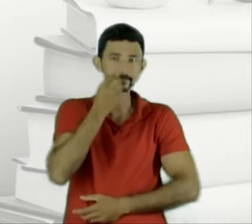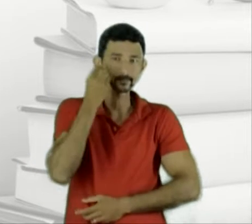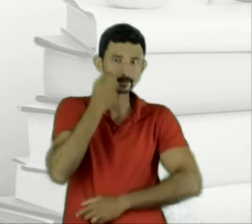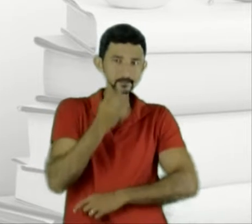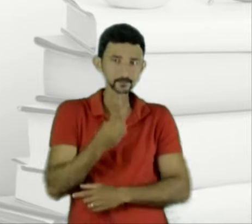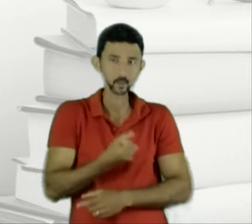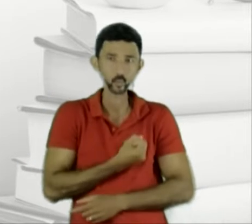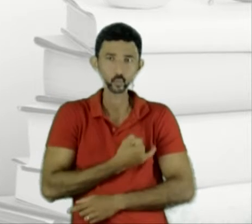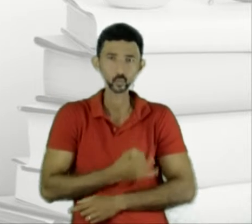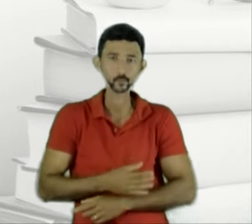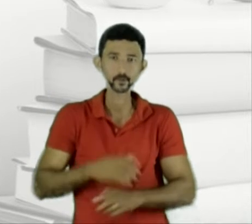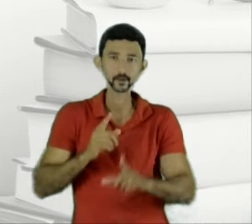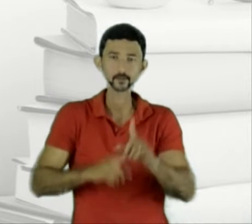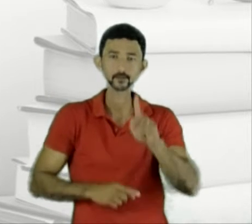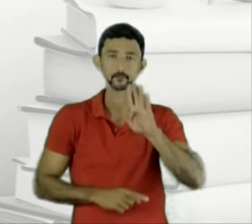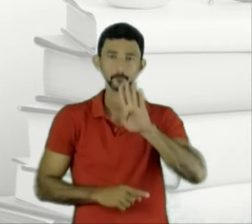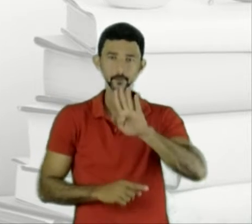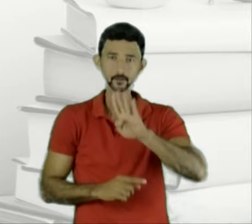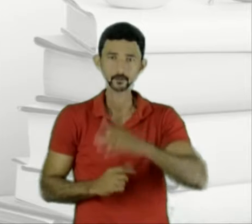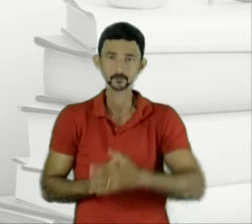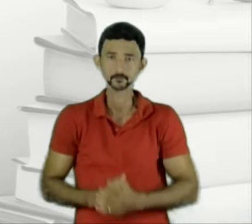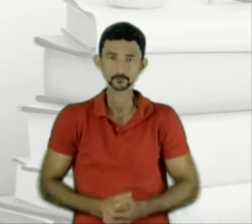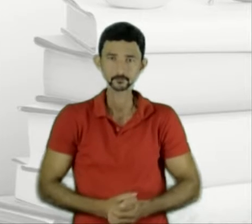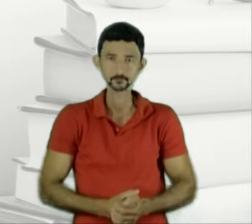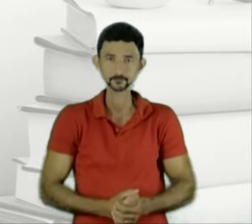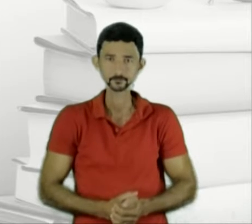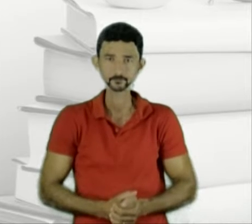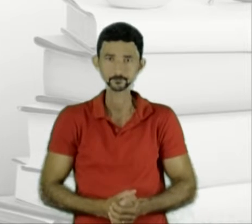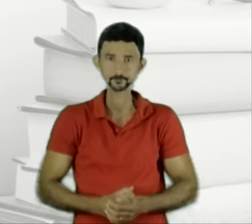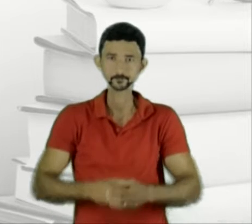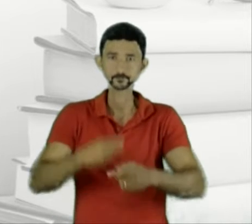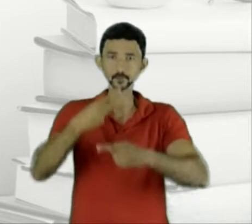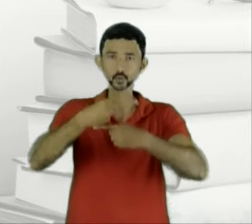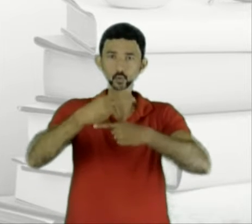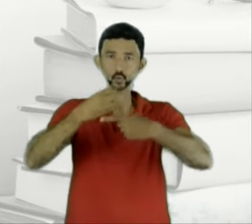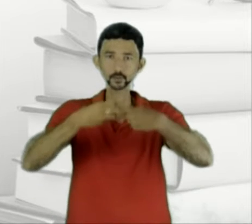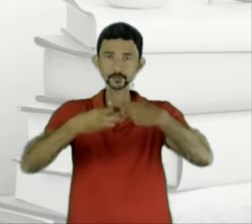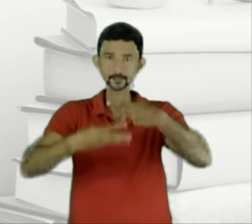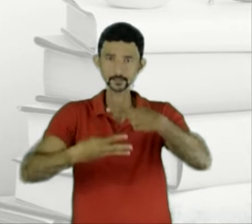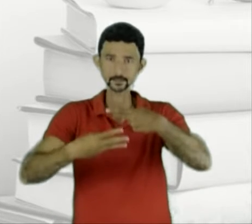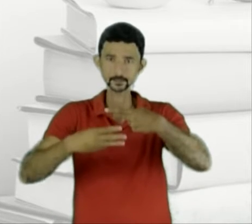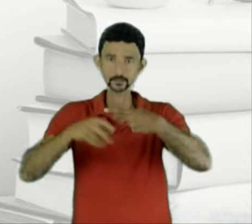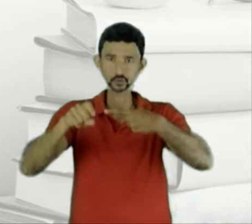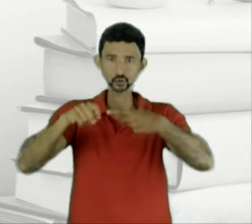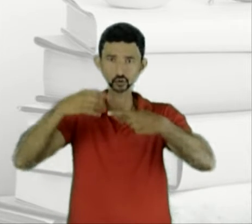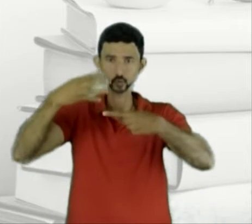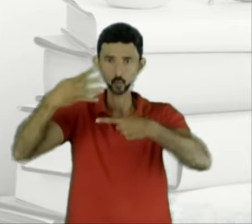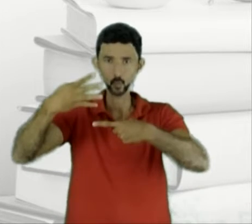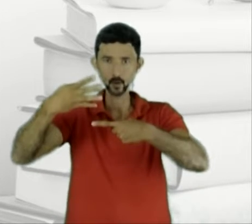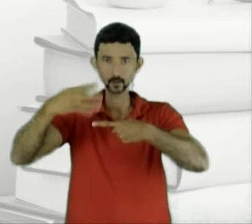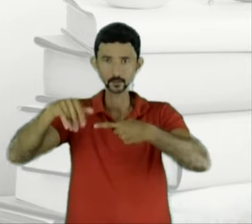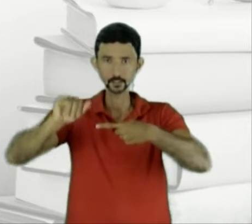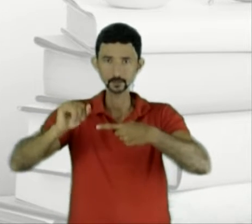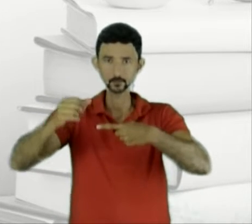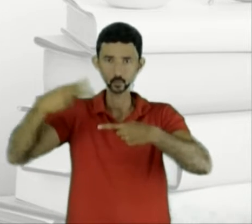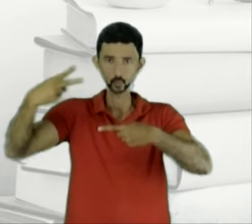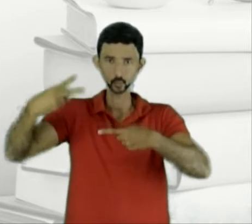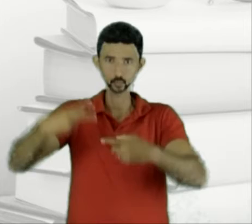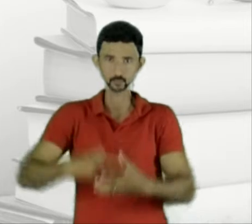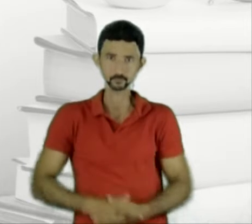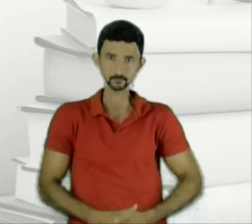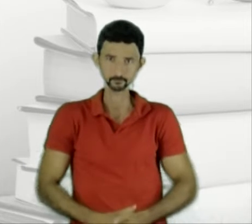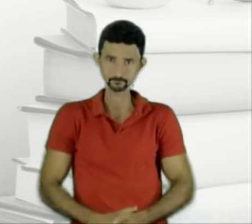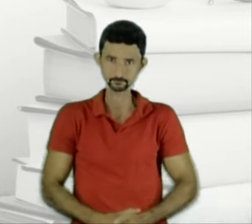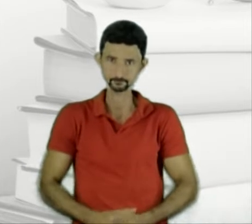o monômio da letra B. 2 terços de x à quarta y ao quadrado. Então, você olhando a